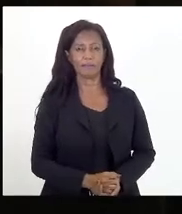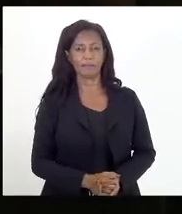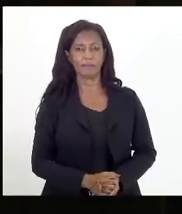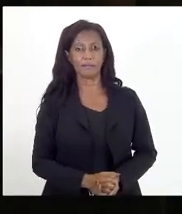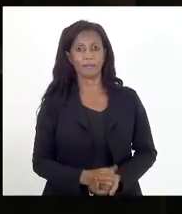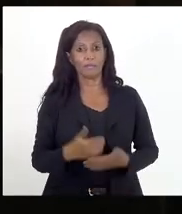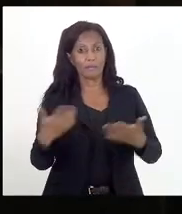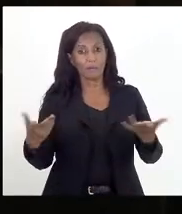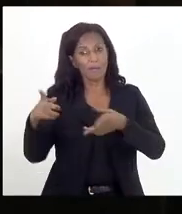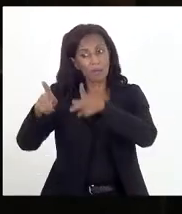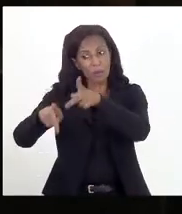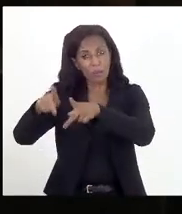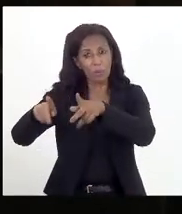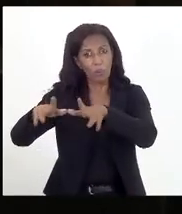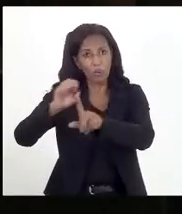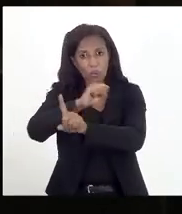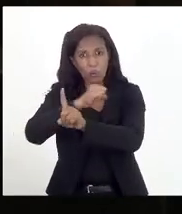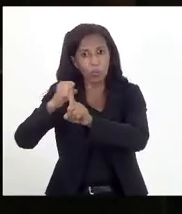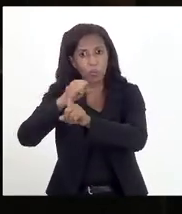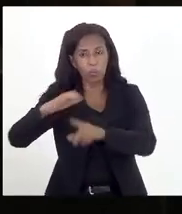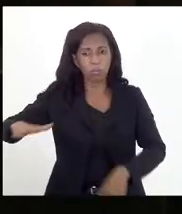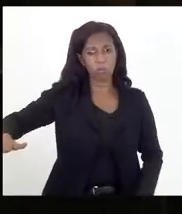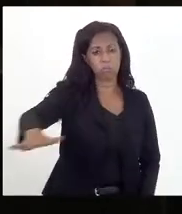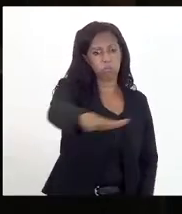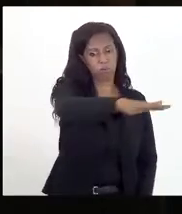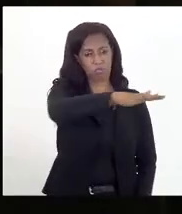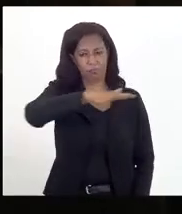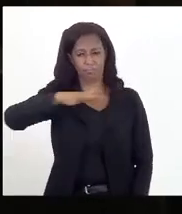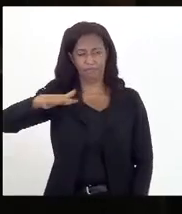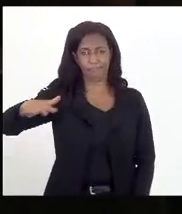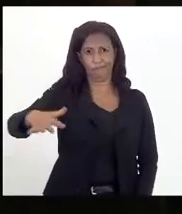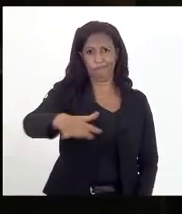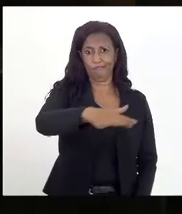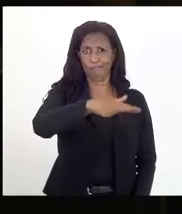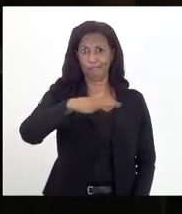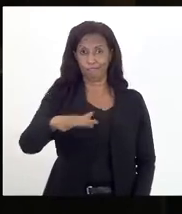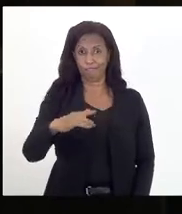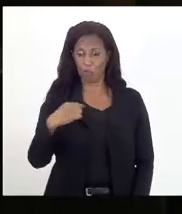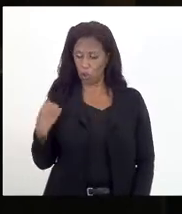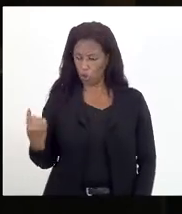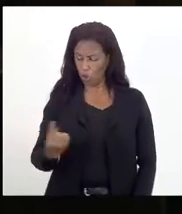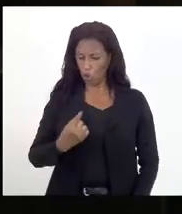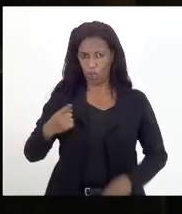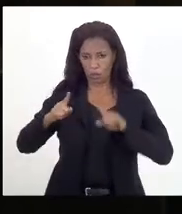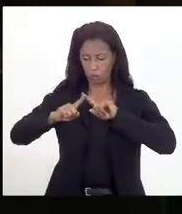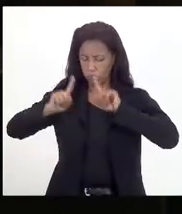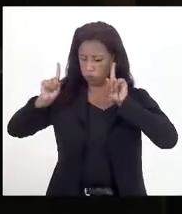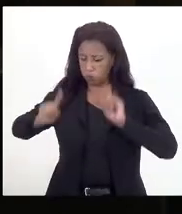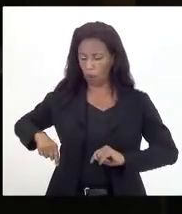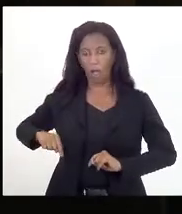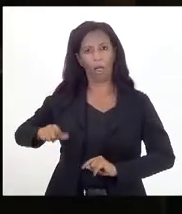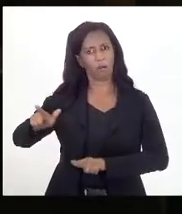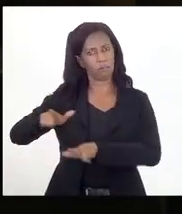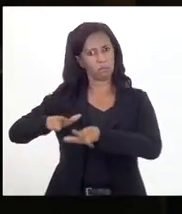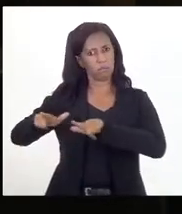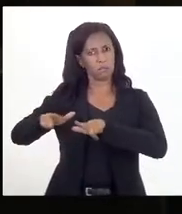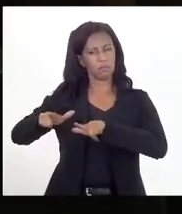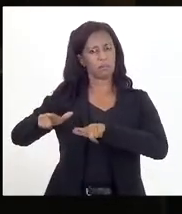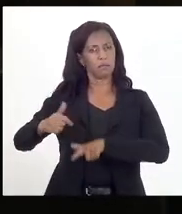o teu povo e nós fomos servidores públicos